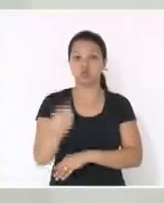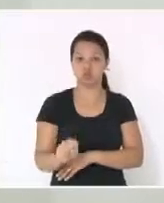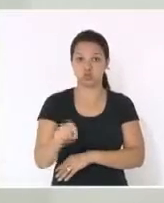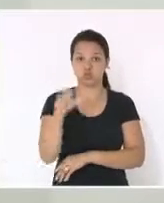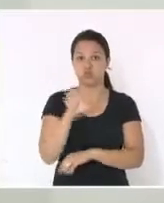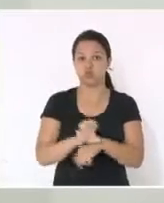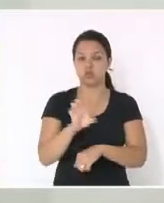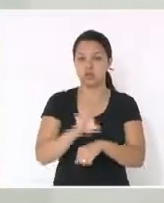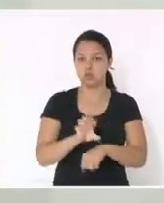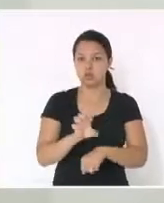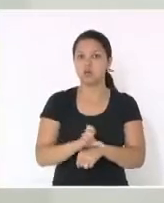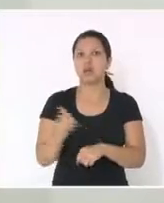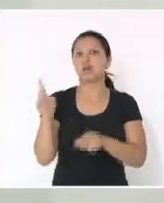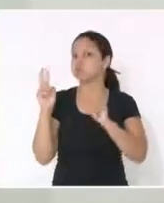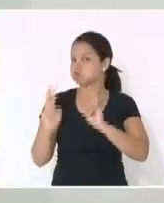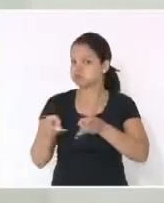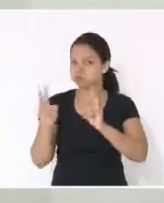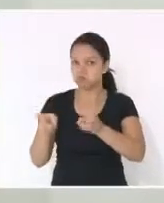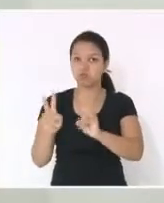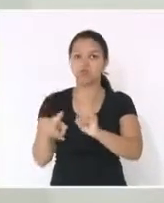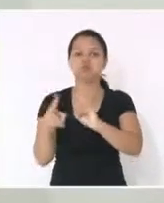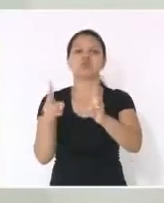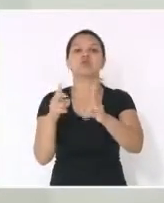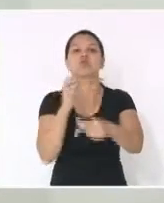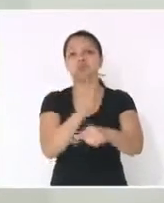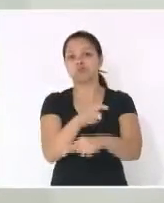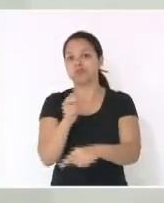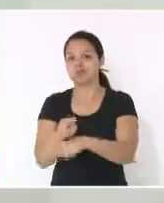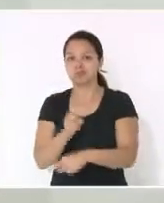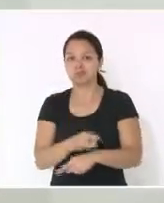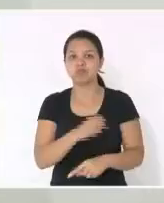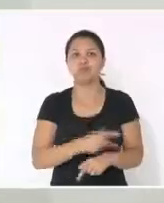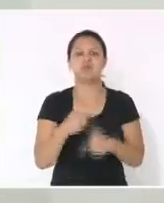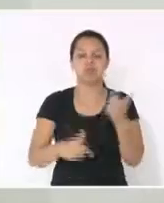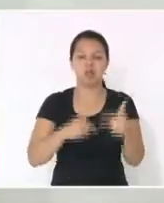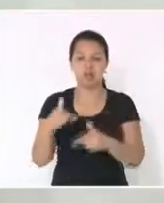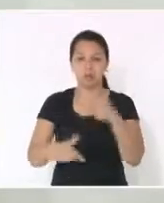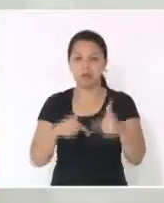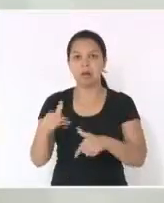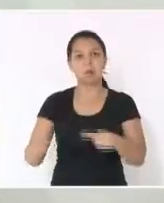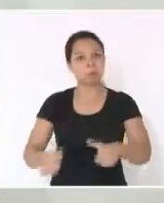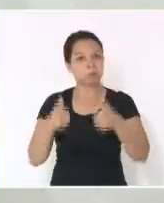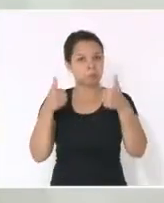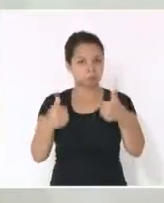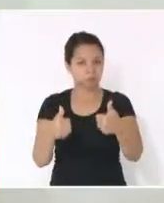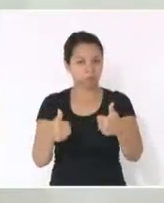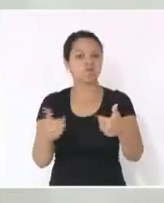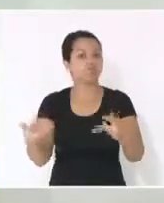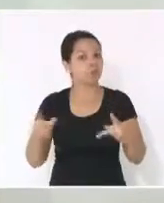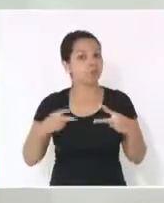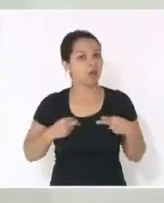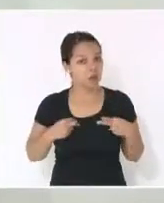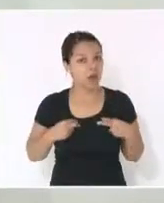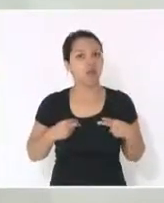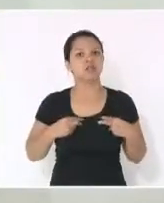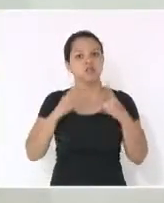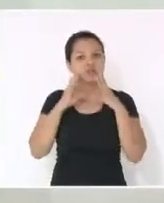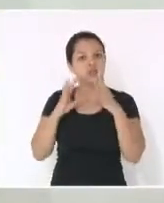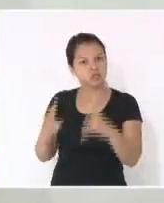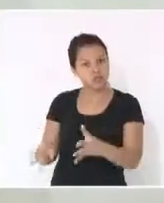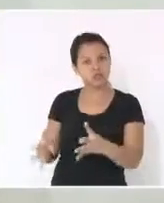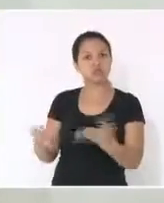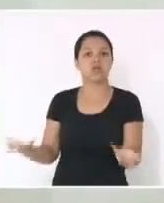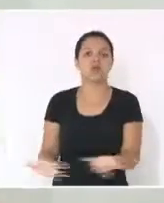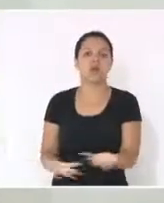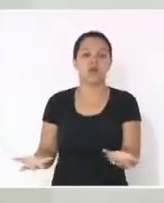a grande crise econômica um grande número de empresas e empregos de empregabilidade e merece ser ouvida neste